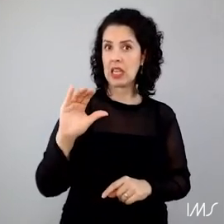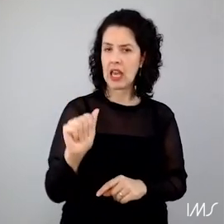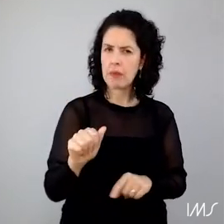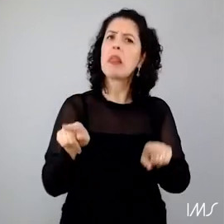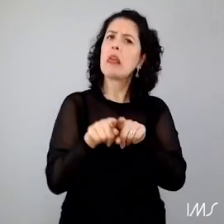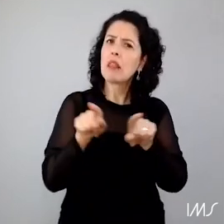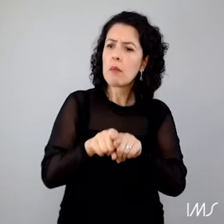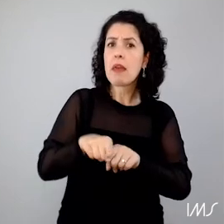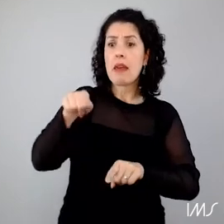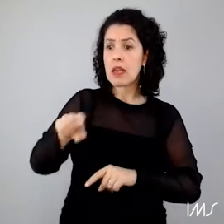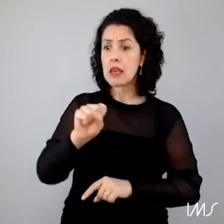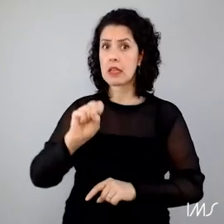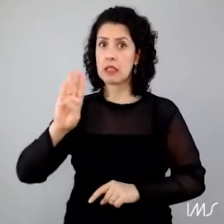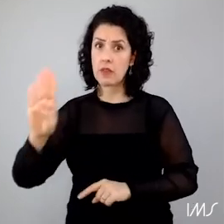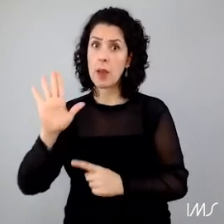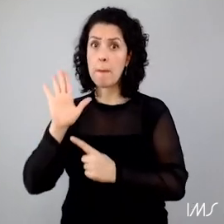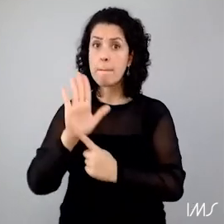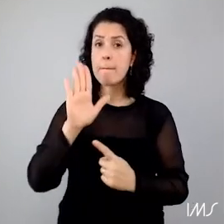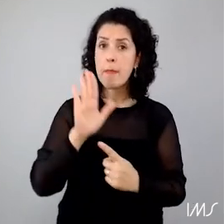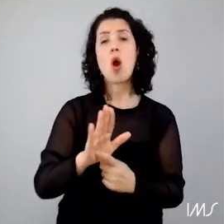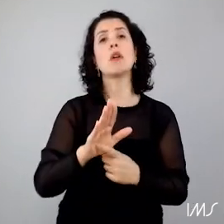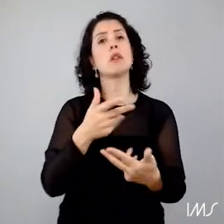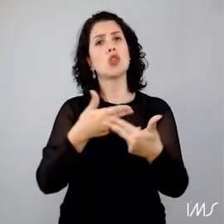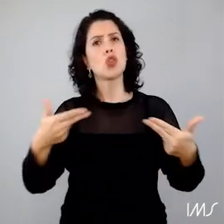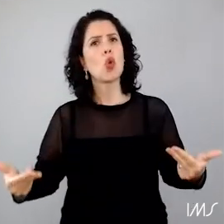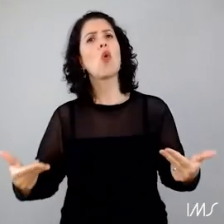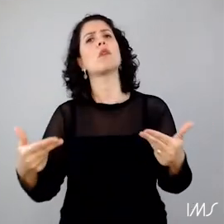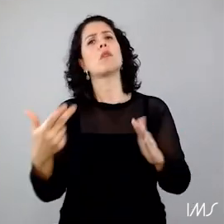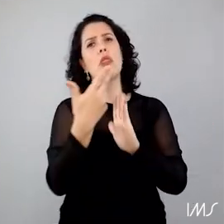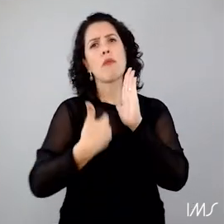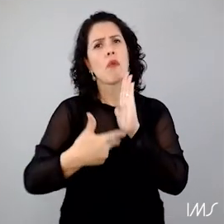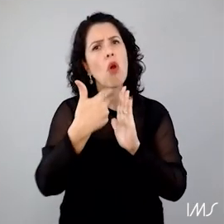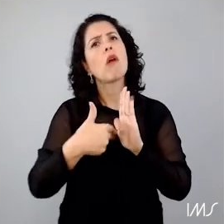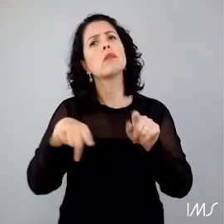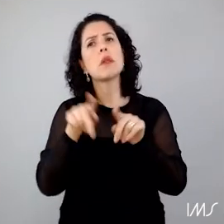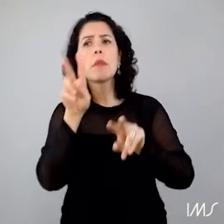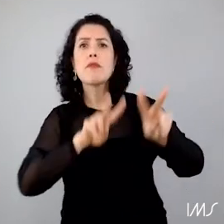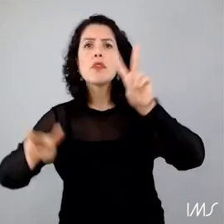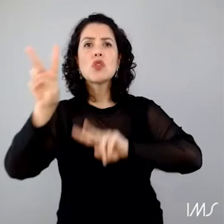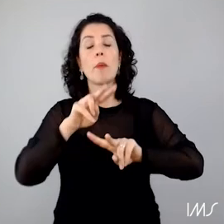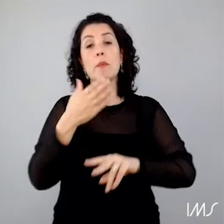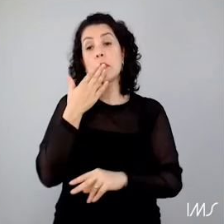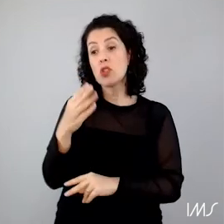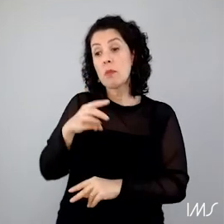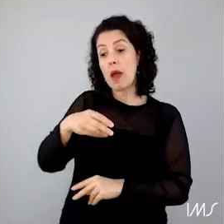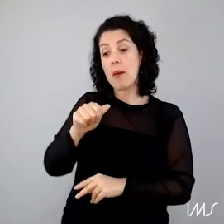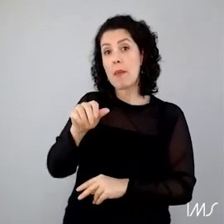ela passasse algumas imagens que a gente selecionou para mostrar isso, né? Onde a serialidade e partilha de